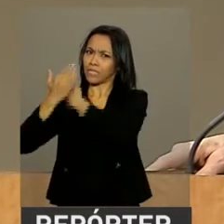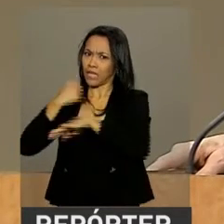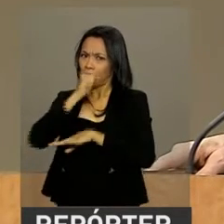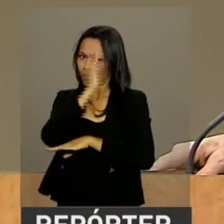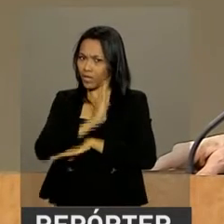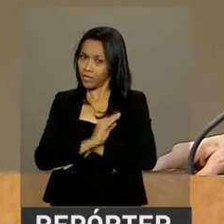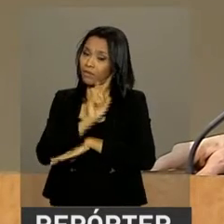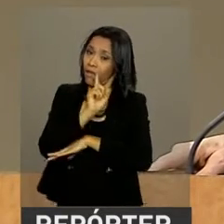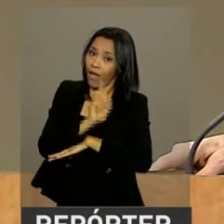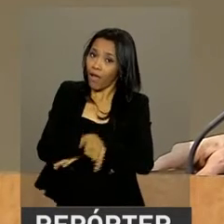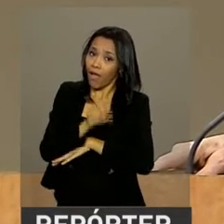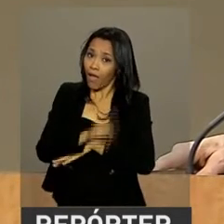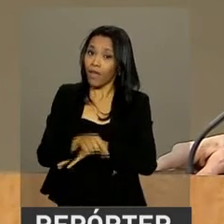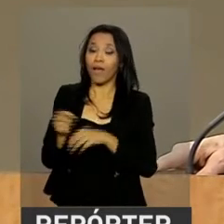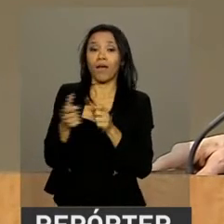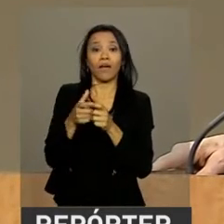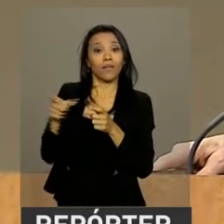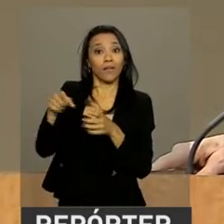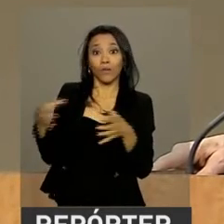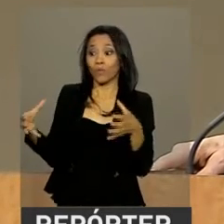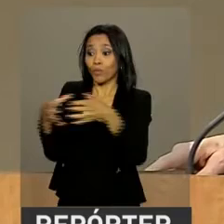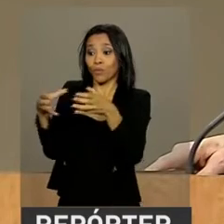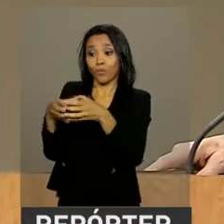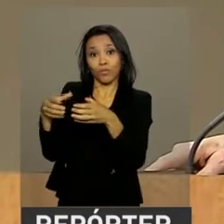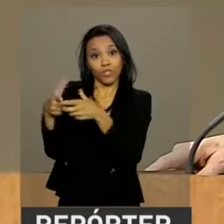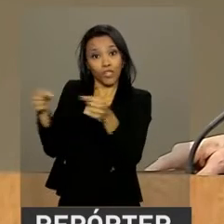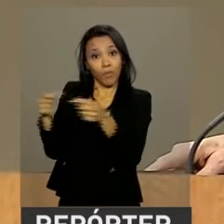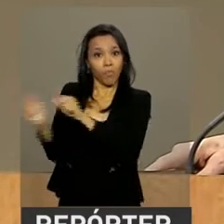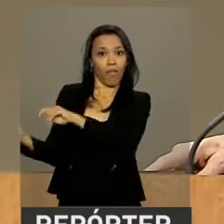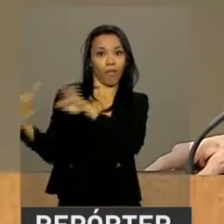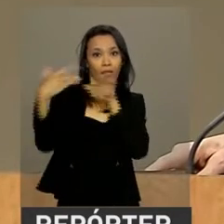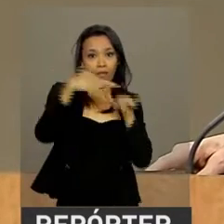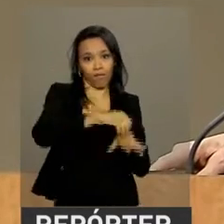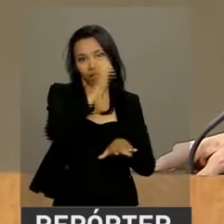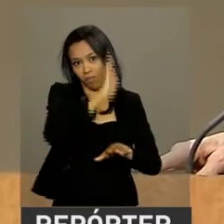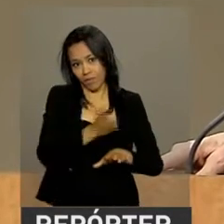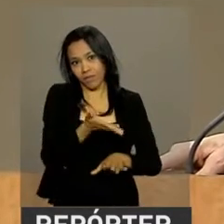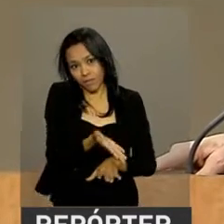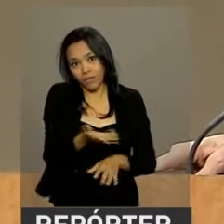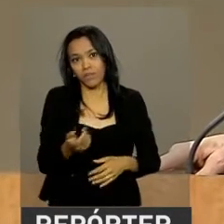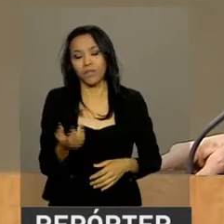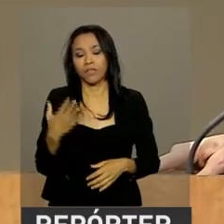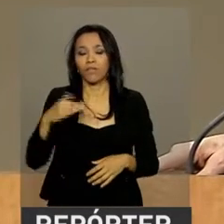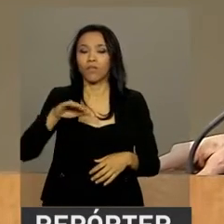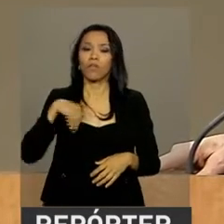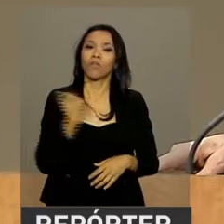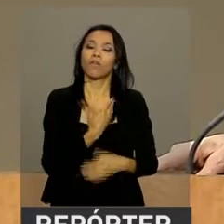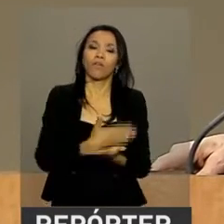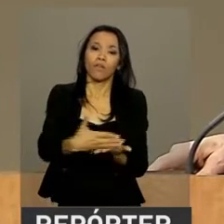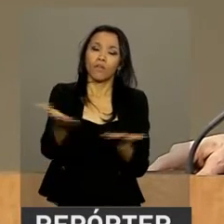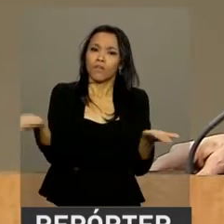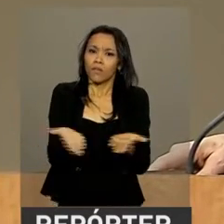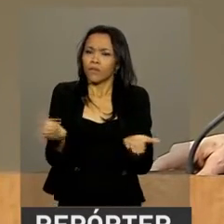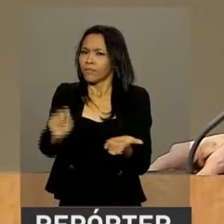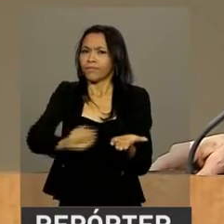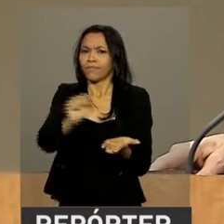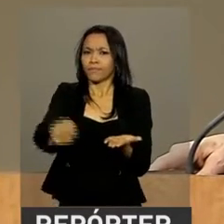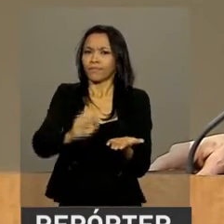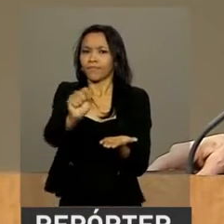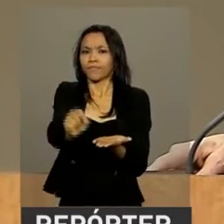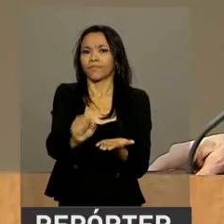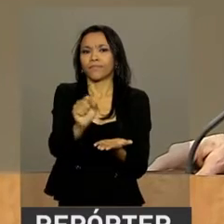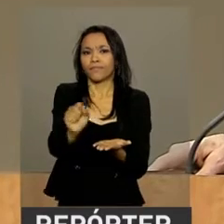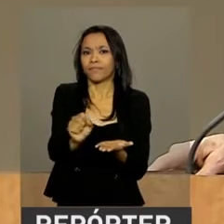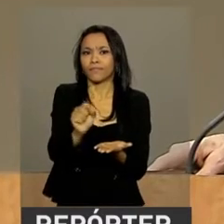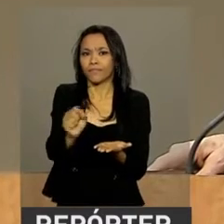foi escrita pela maior comunidade japonesa no exterior. Nós começamos agora a escrever o